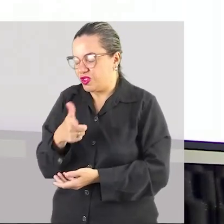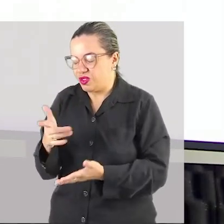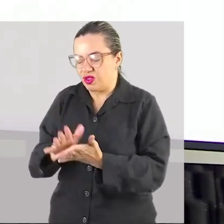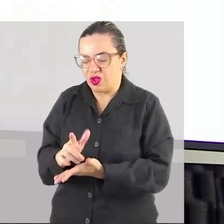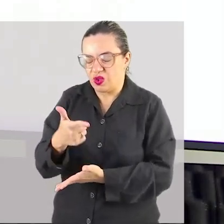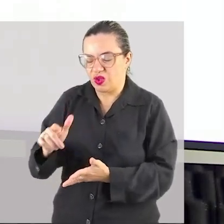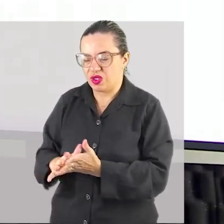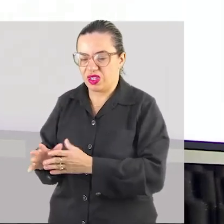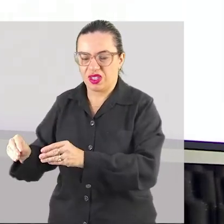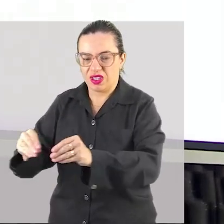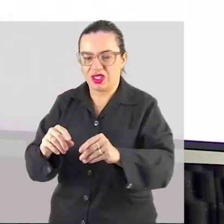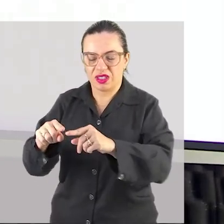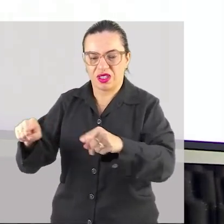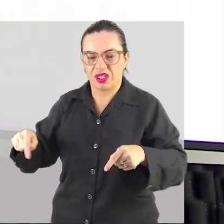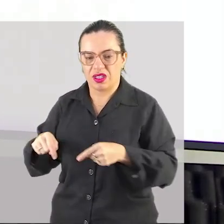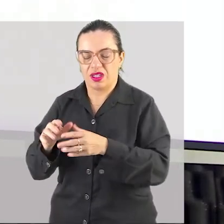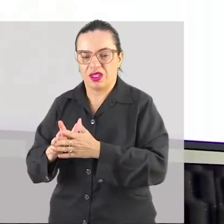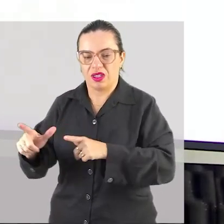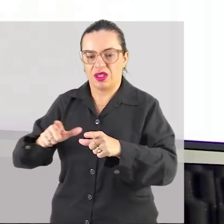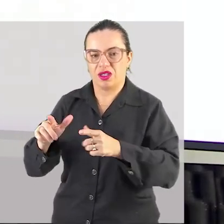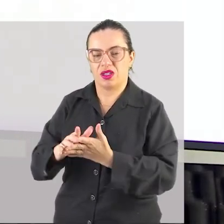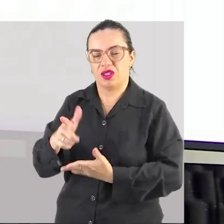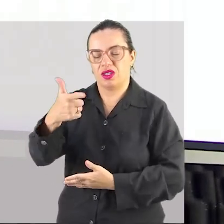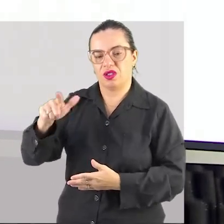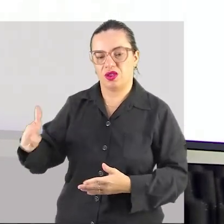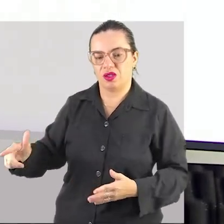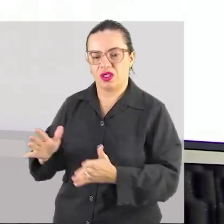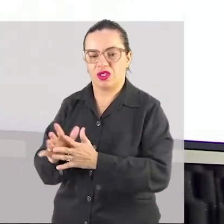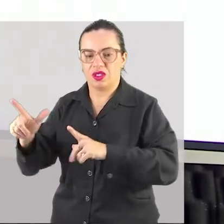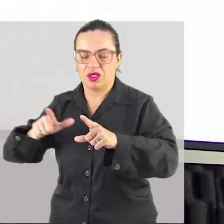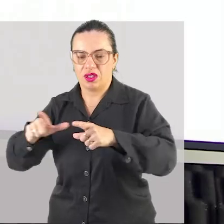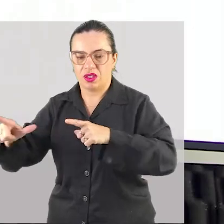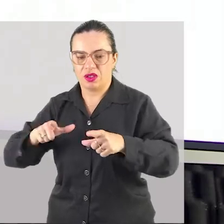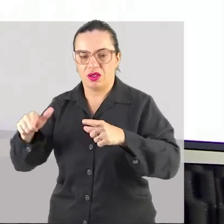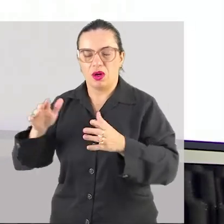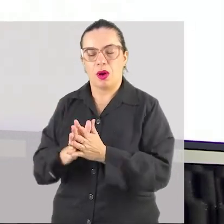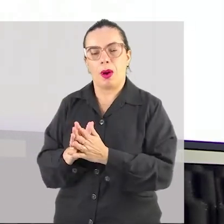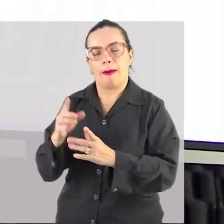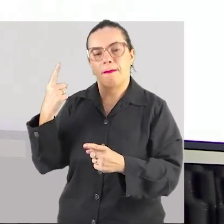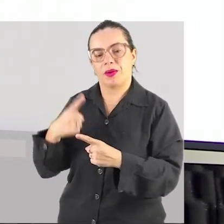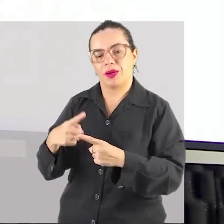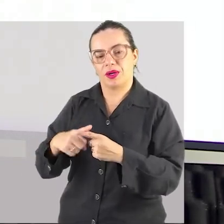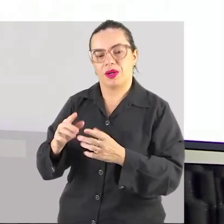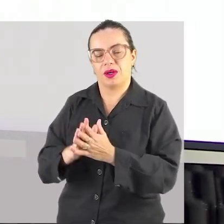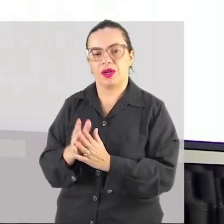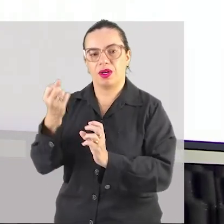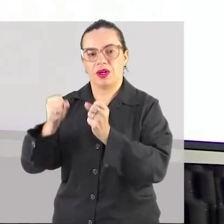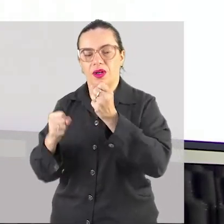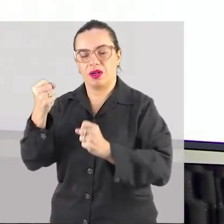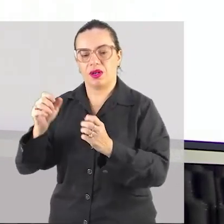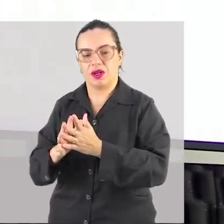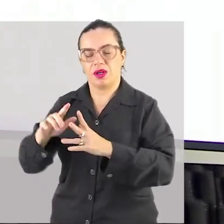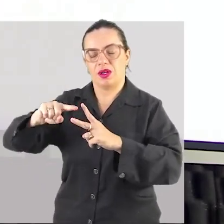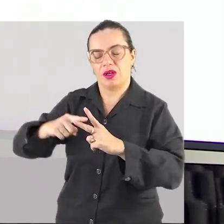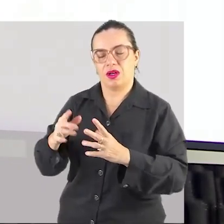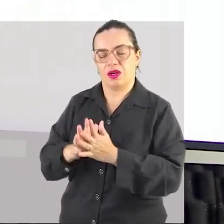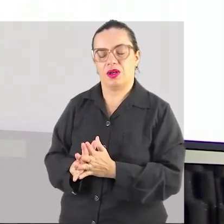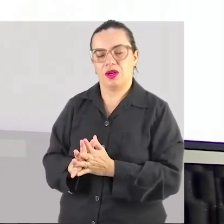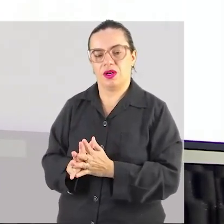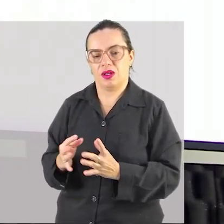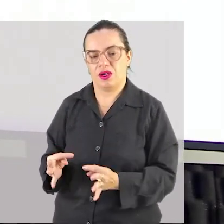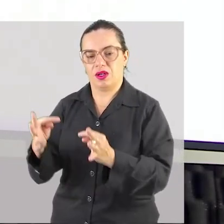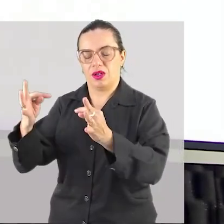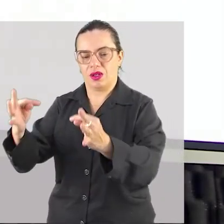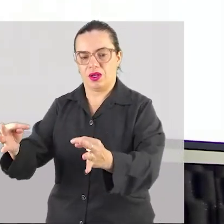emprego porque o trabalho do campo ele concentra as tecnologias mais modernas como o caso das máquinas agrícolas e também há a